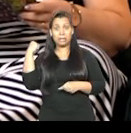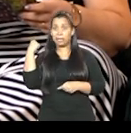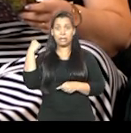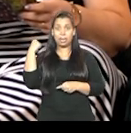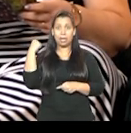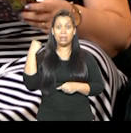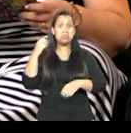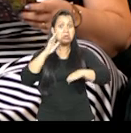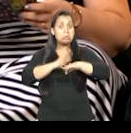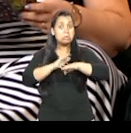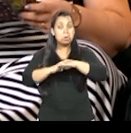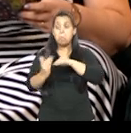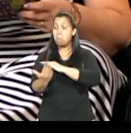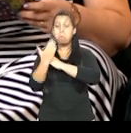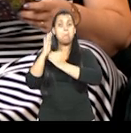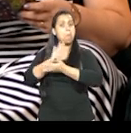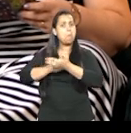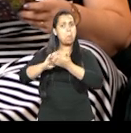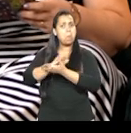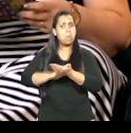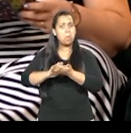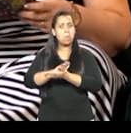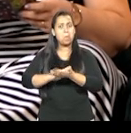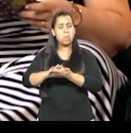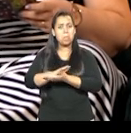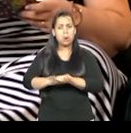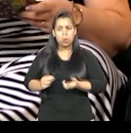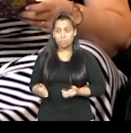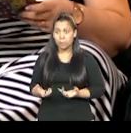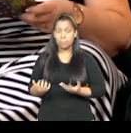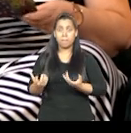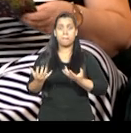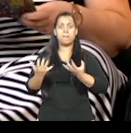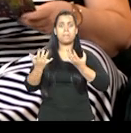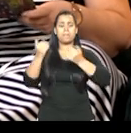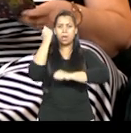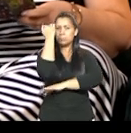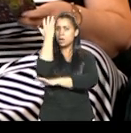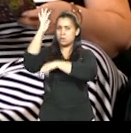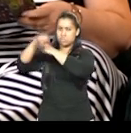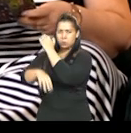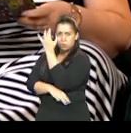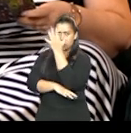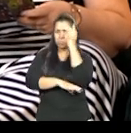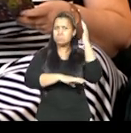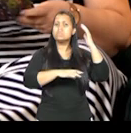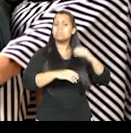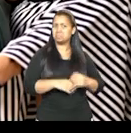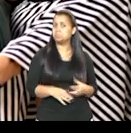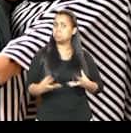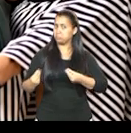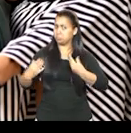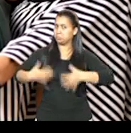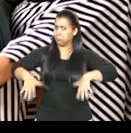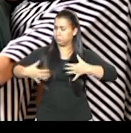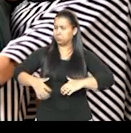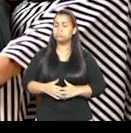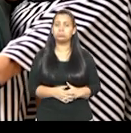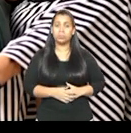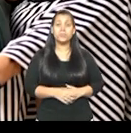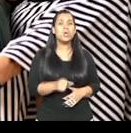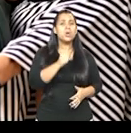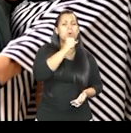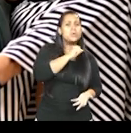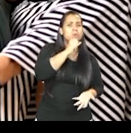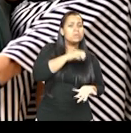tocada pelas mãos do velhinho, crescera selvagem, como crescem todas as matas. O velhinho achava as